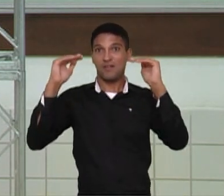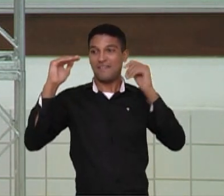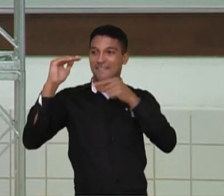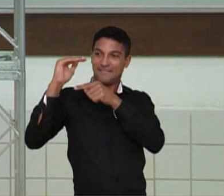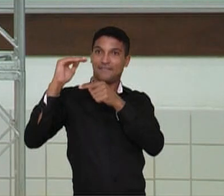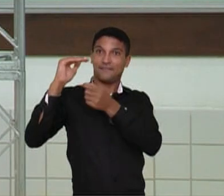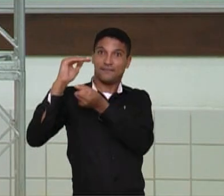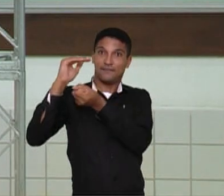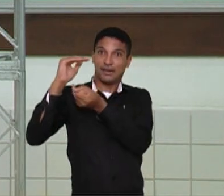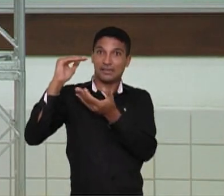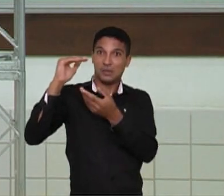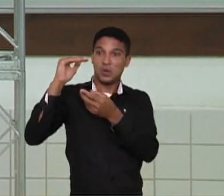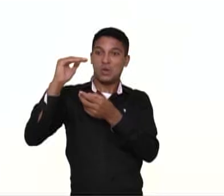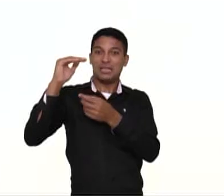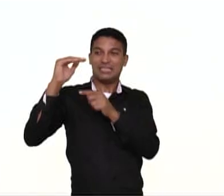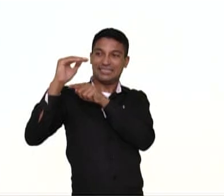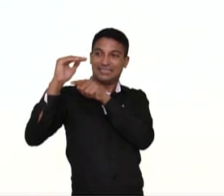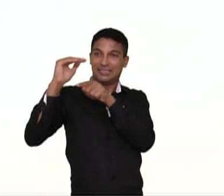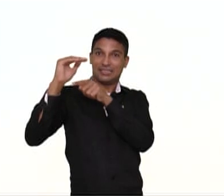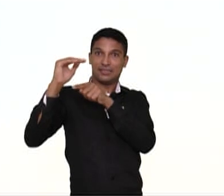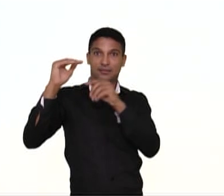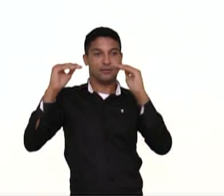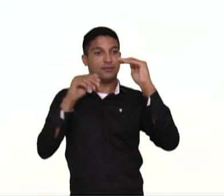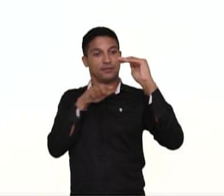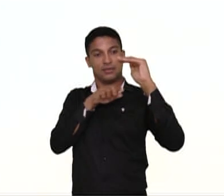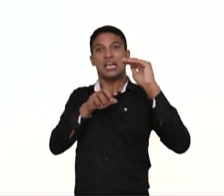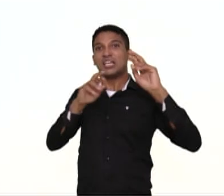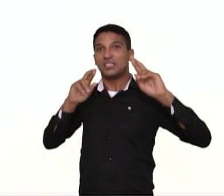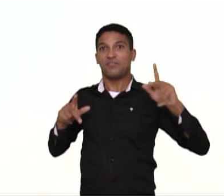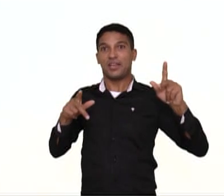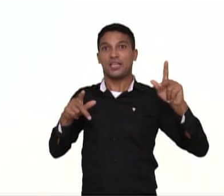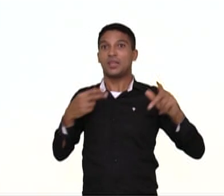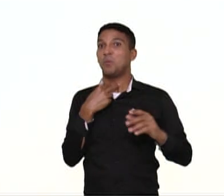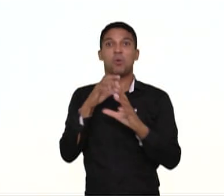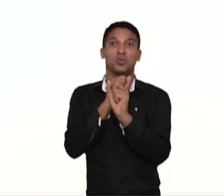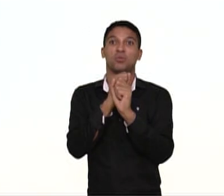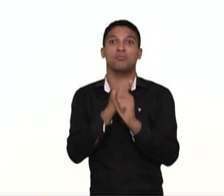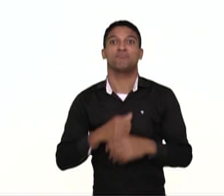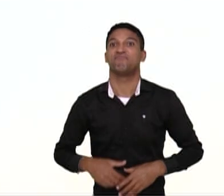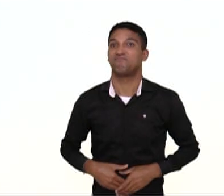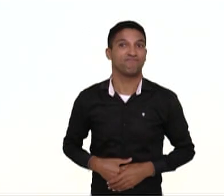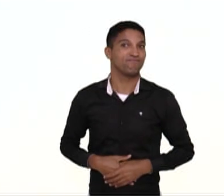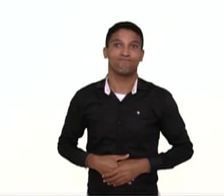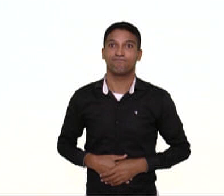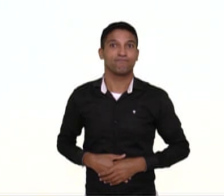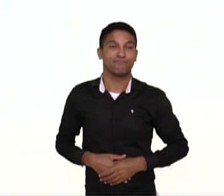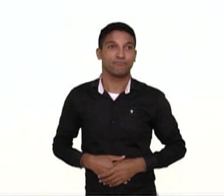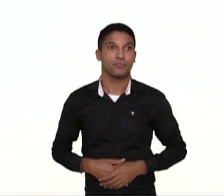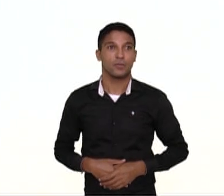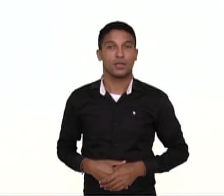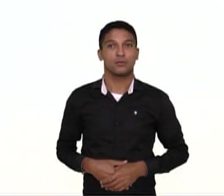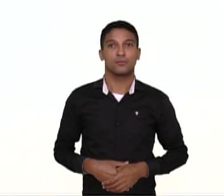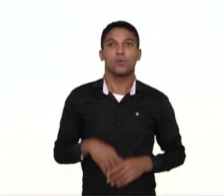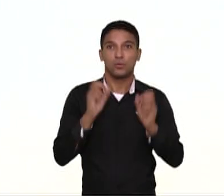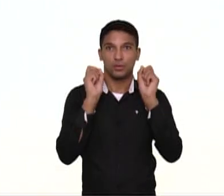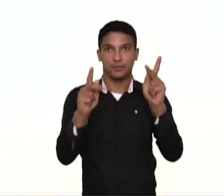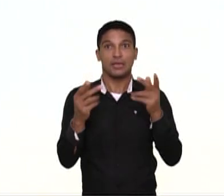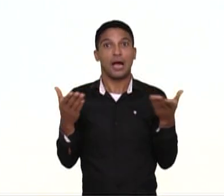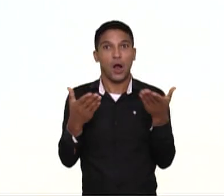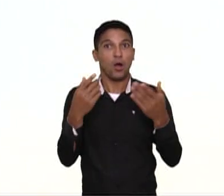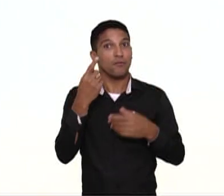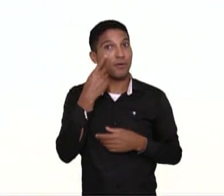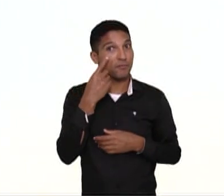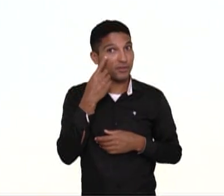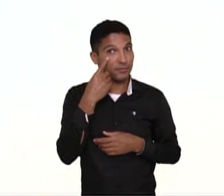olhar esse próximo exercício. Um fazendeiro semeia 2 quintos de sua fazenda com milho